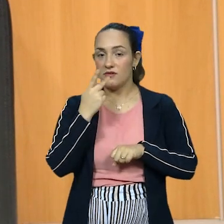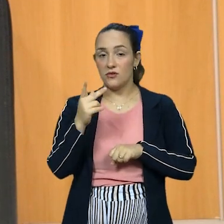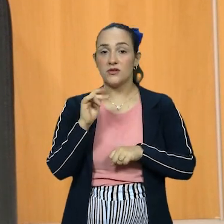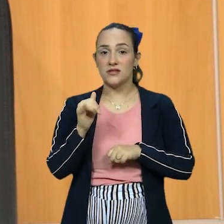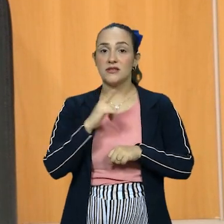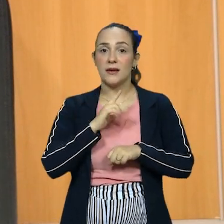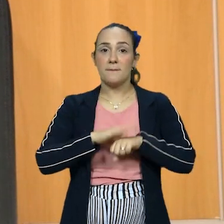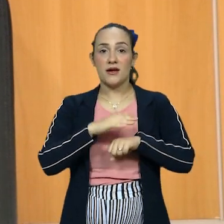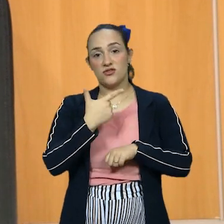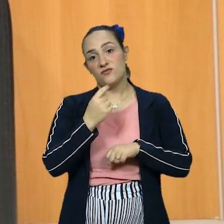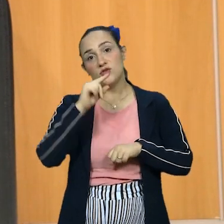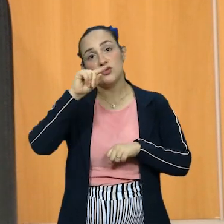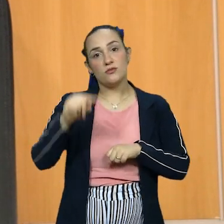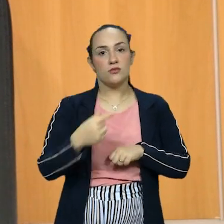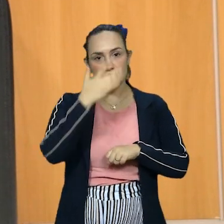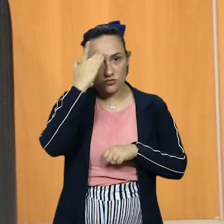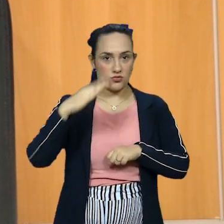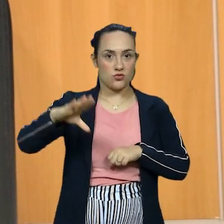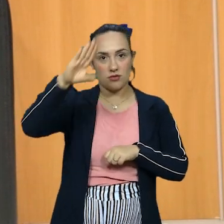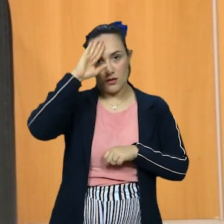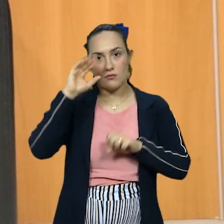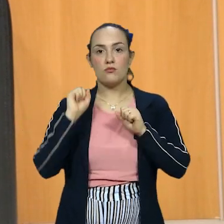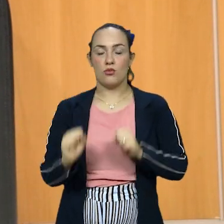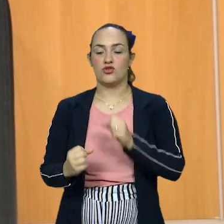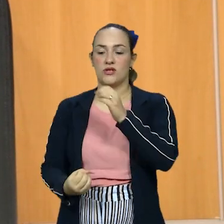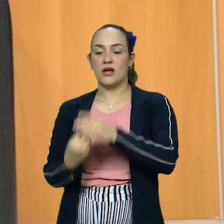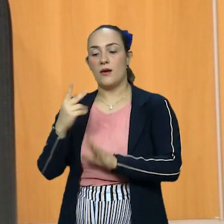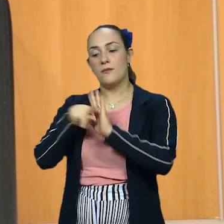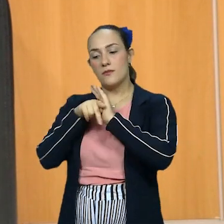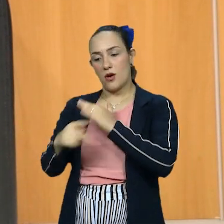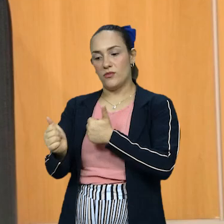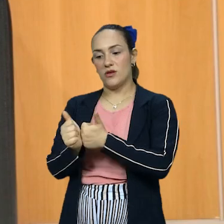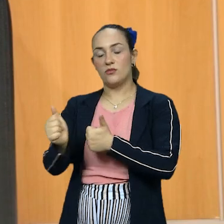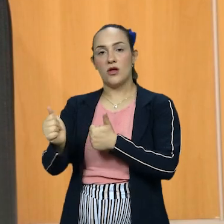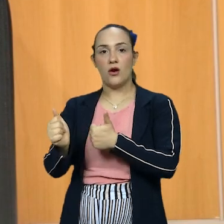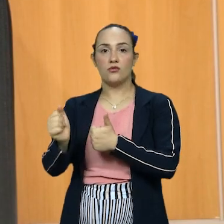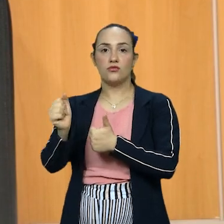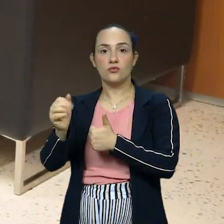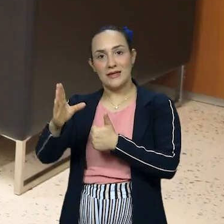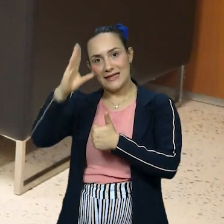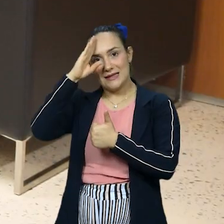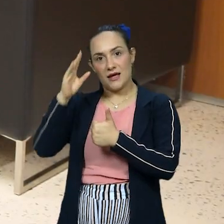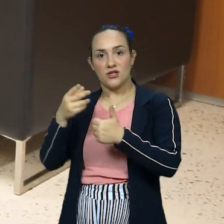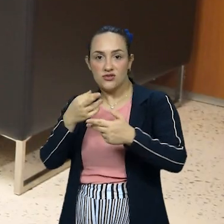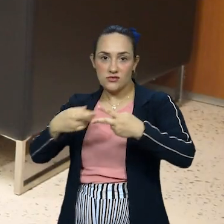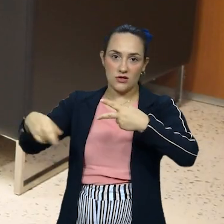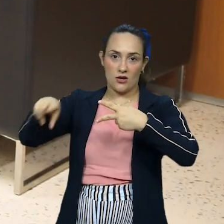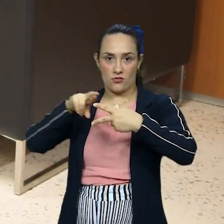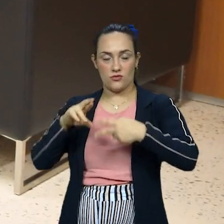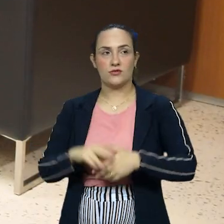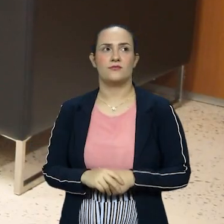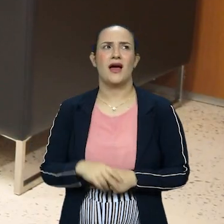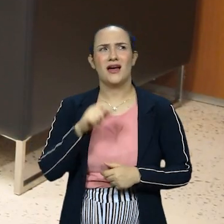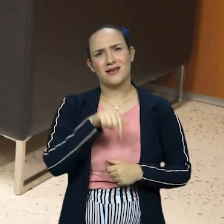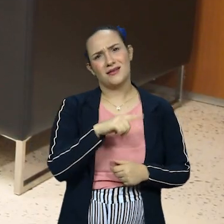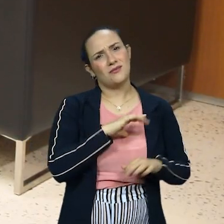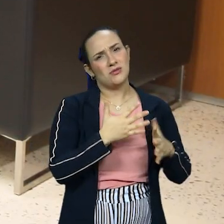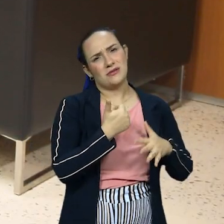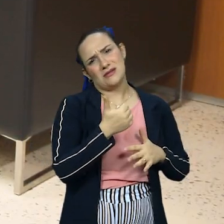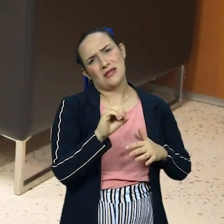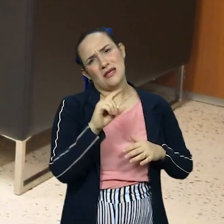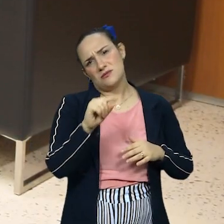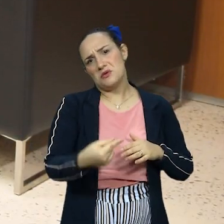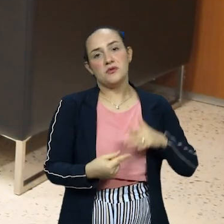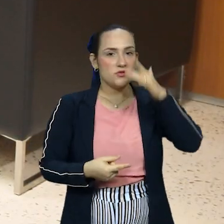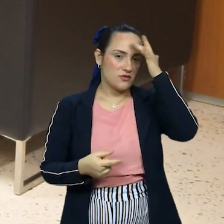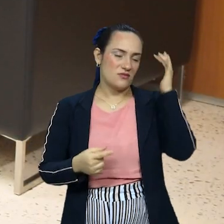tem efetivo acima de 20 mil homens, ele pode constituir o seu tribunal de segundo grau militar. No Mato Grosso do Sul nós temos em torno de 10 mil